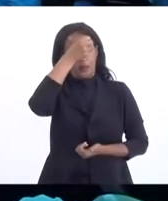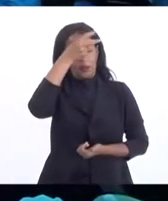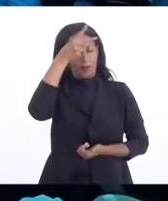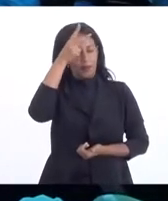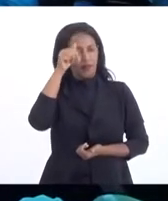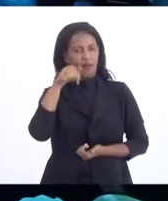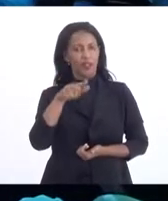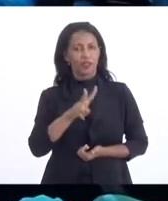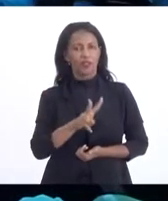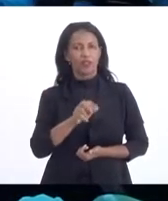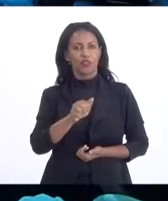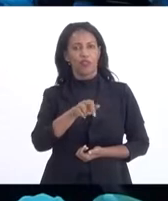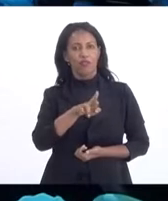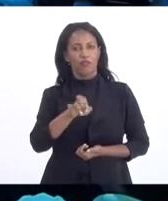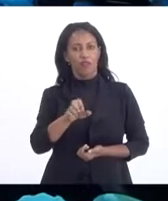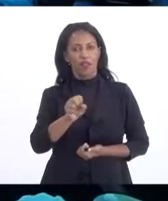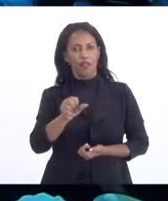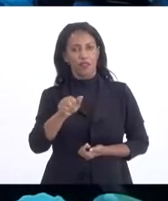teve.